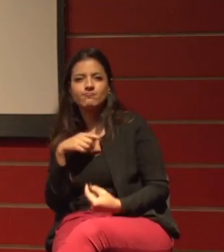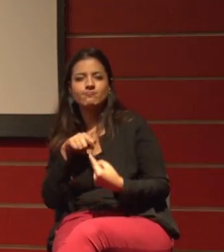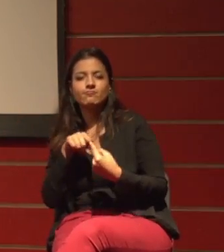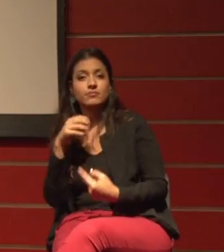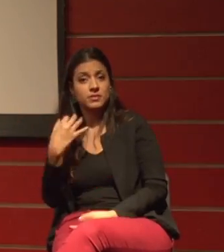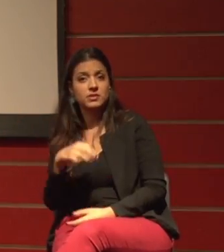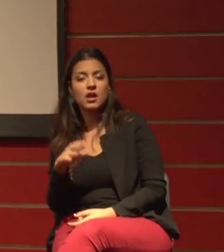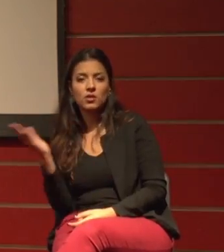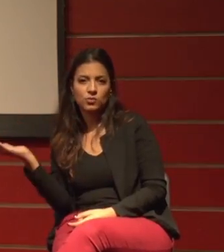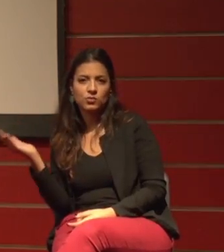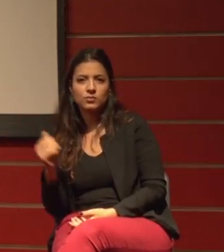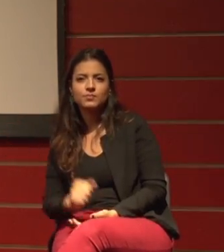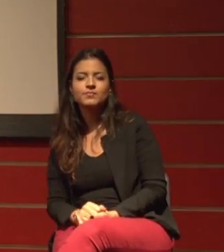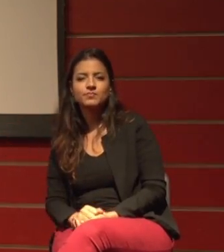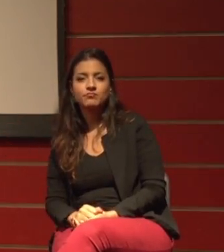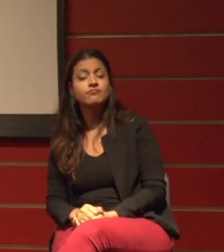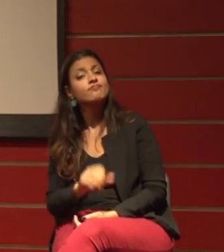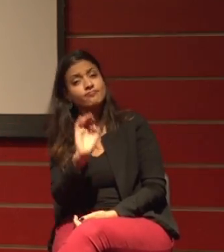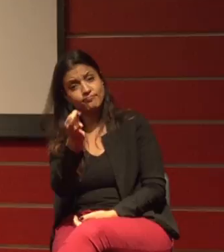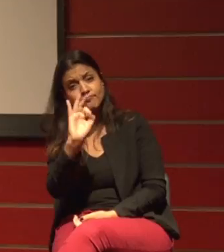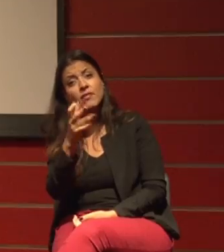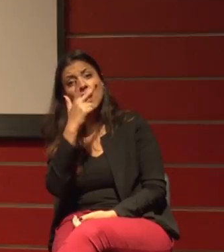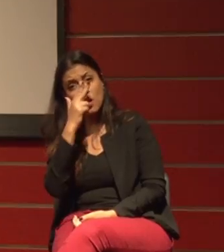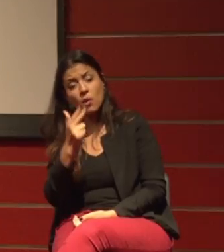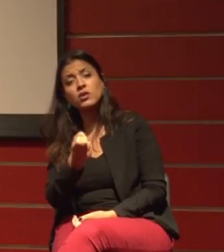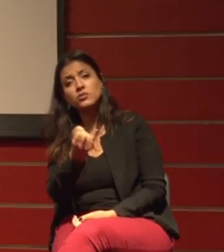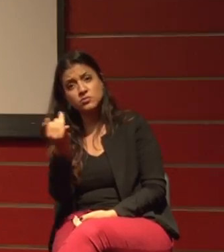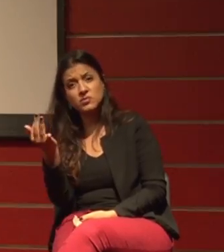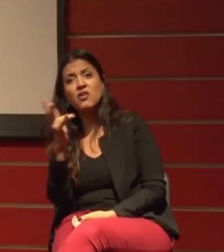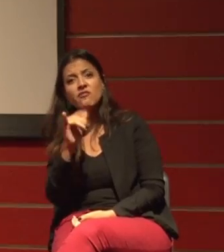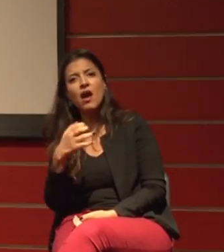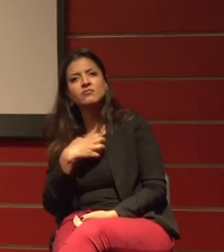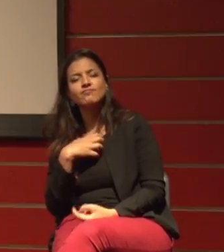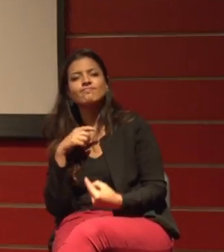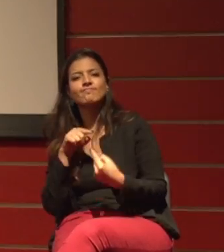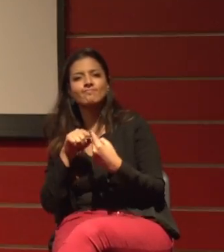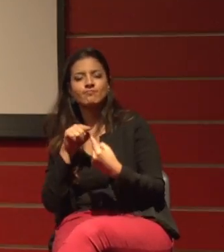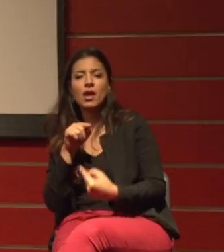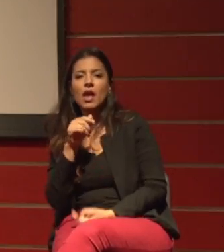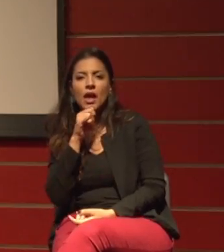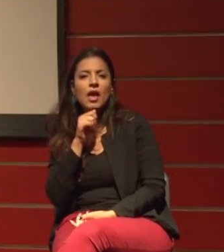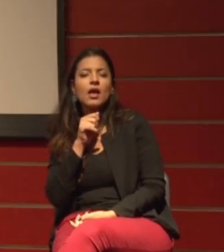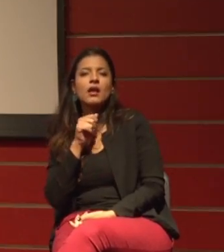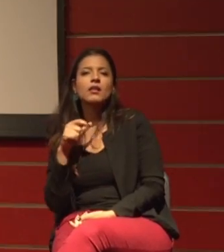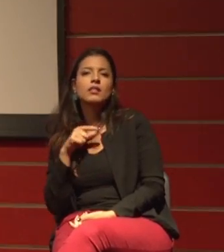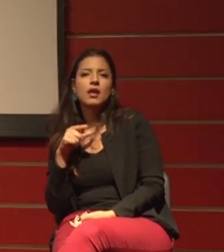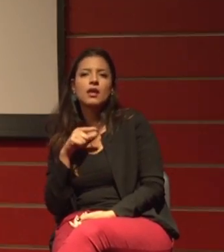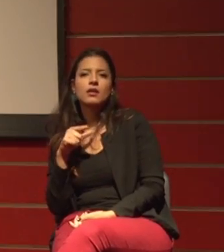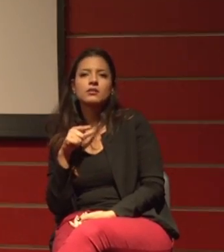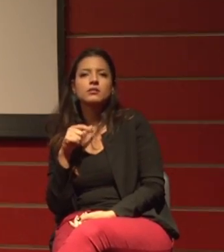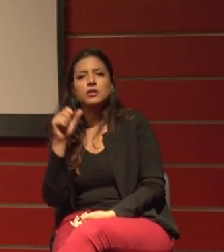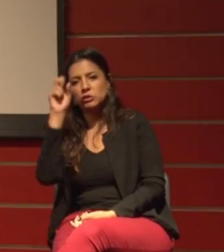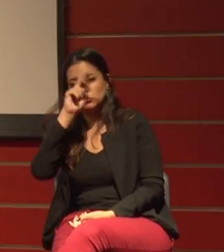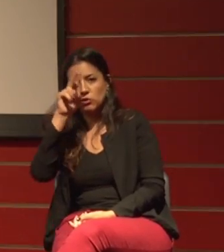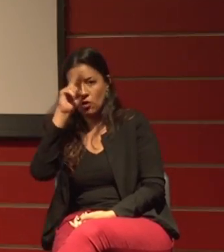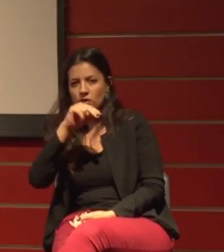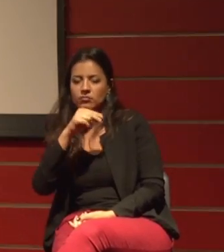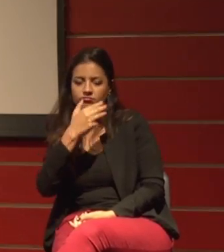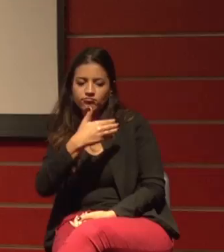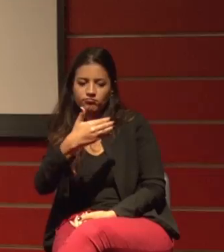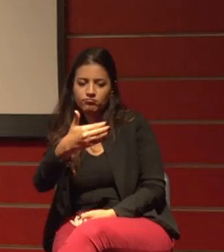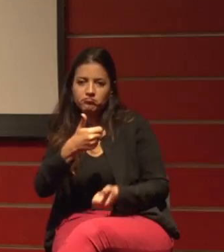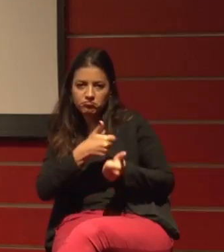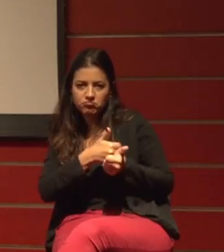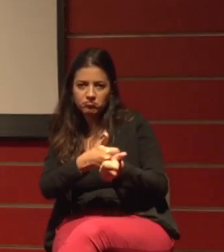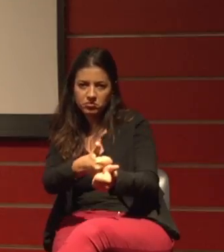certo sim eu acho que muita gente vai se identificar com ou seja se você tem a você pega ali a seguindo a história sim você se